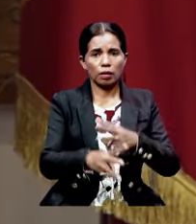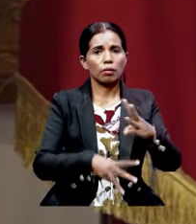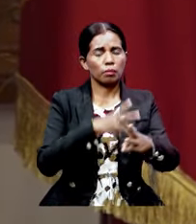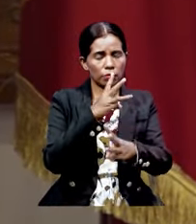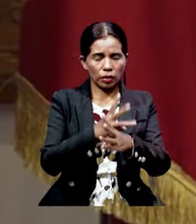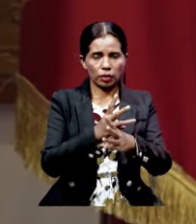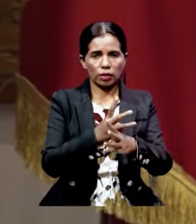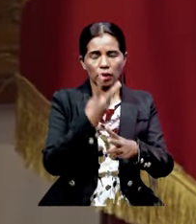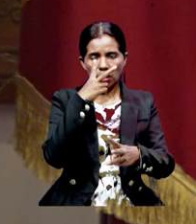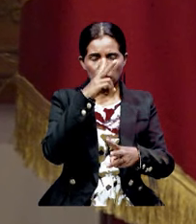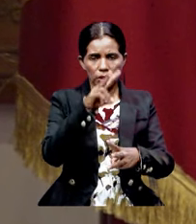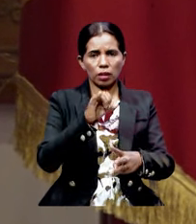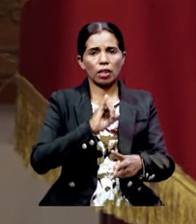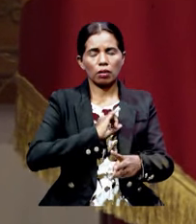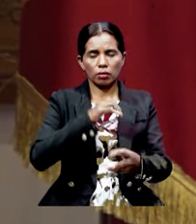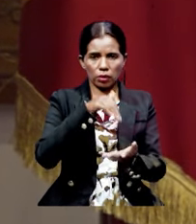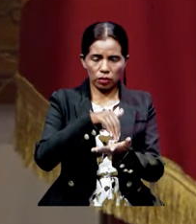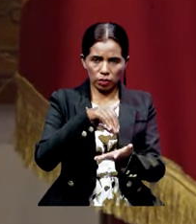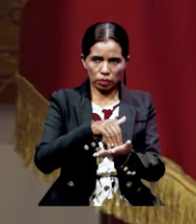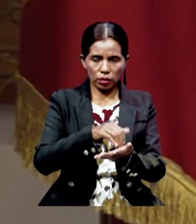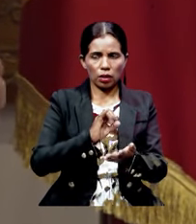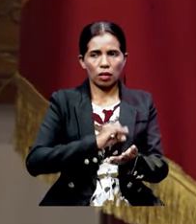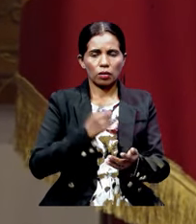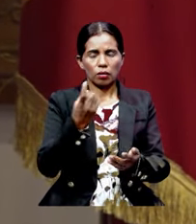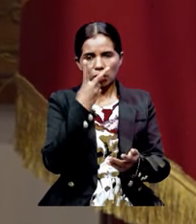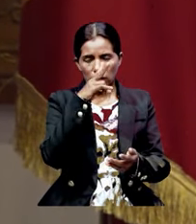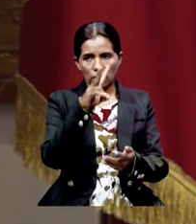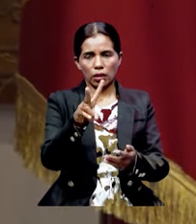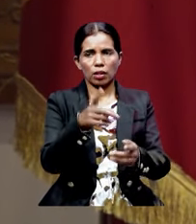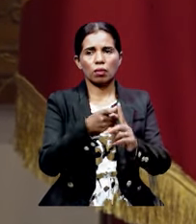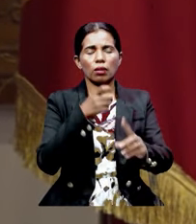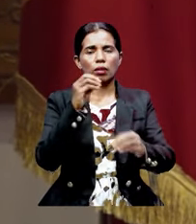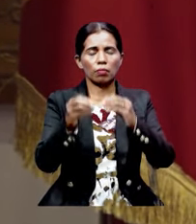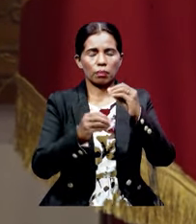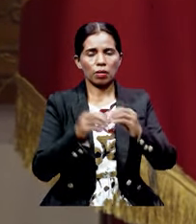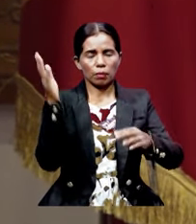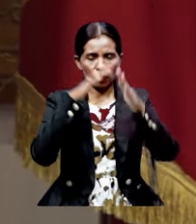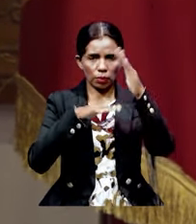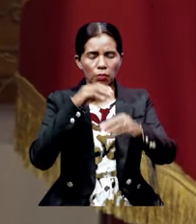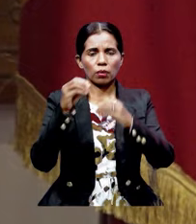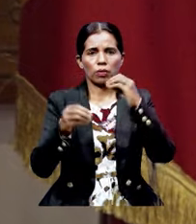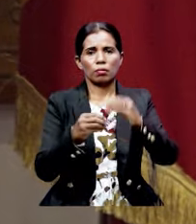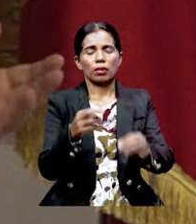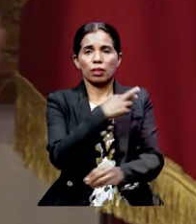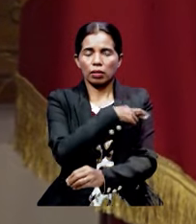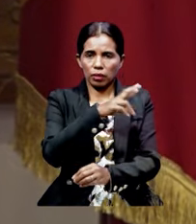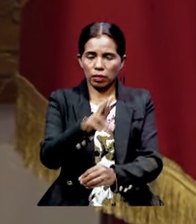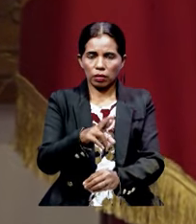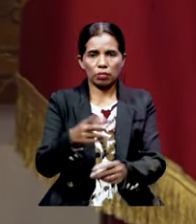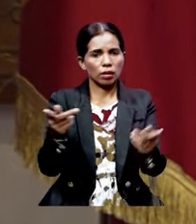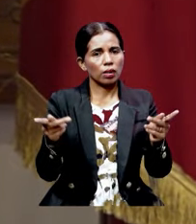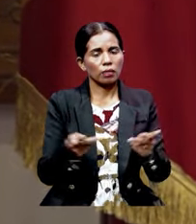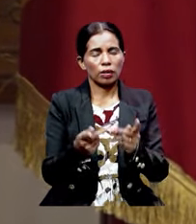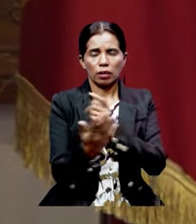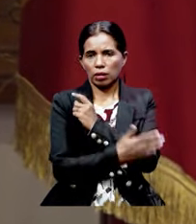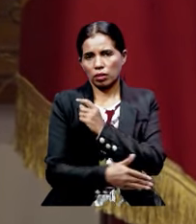boa tarde ao estudo, claro. Sempre, né, origem de conflitos, abo de conflitos, da instabilidade, e raio da né, raio